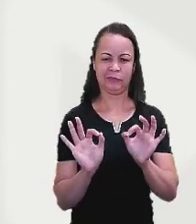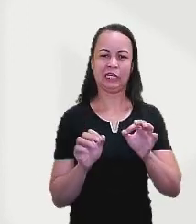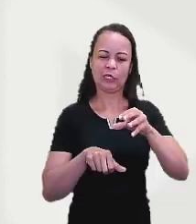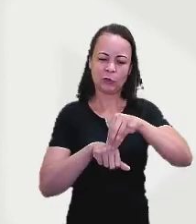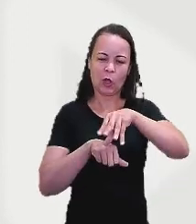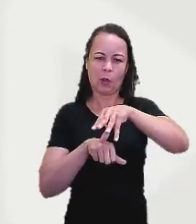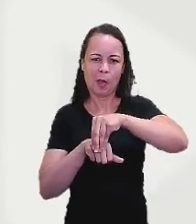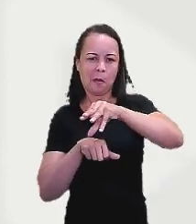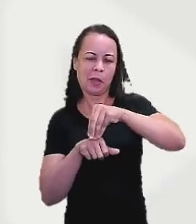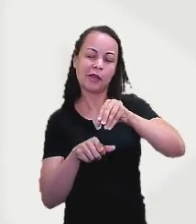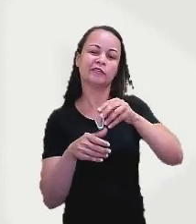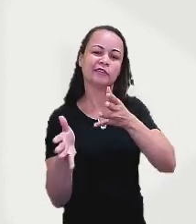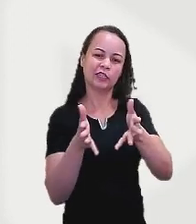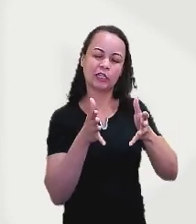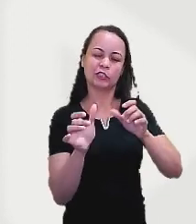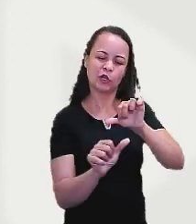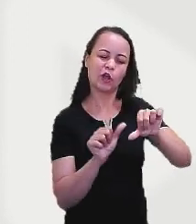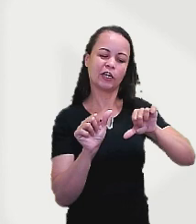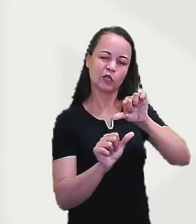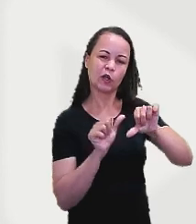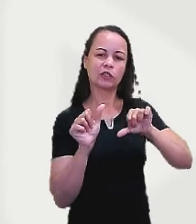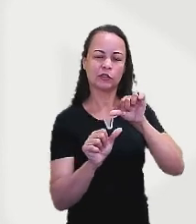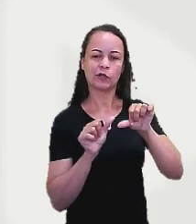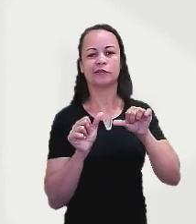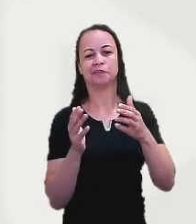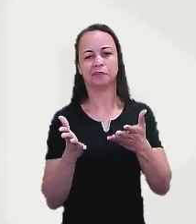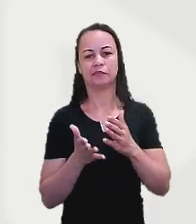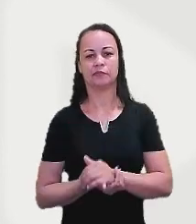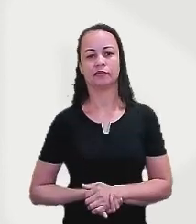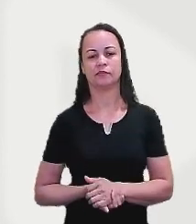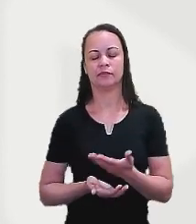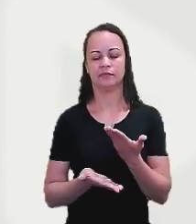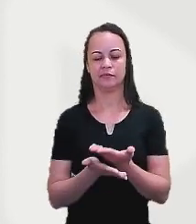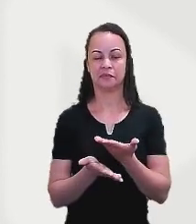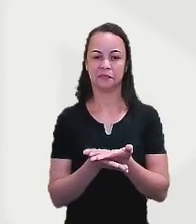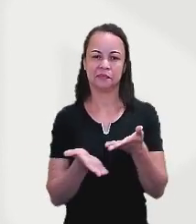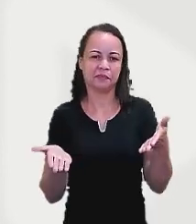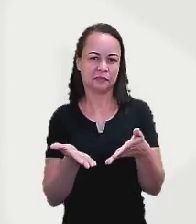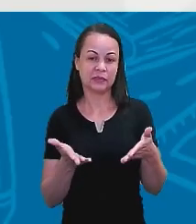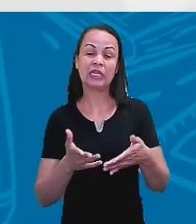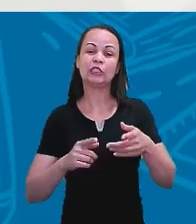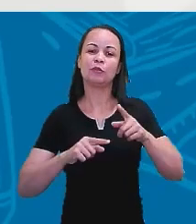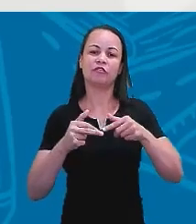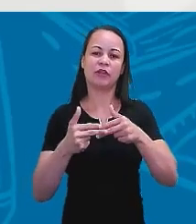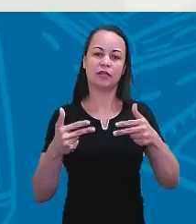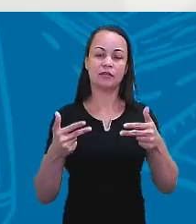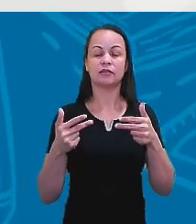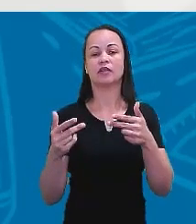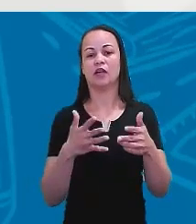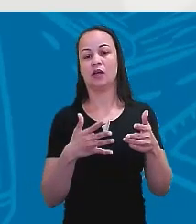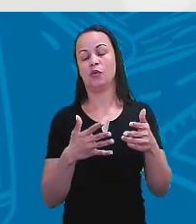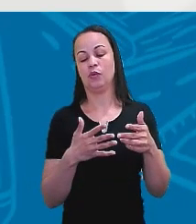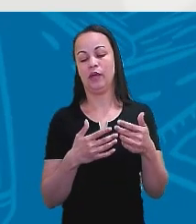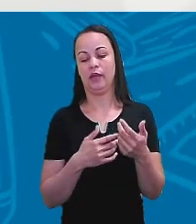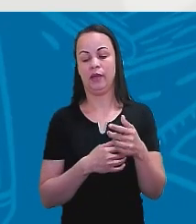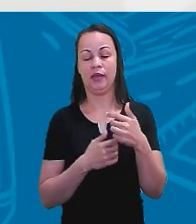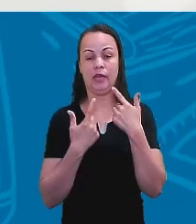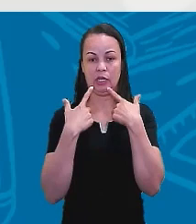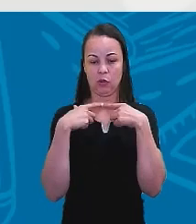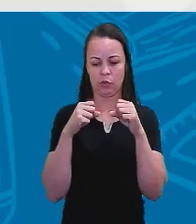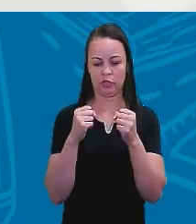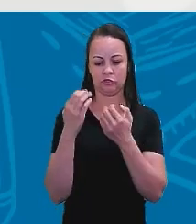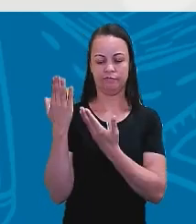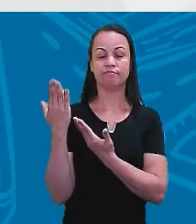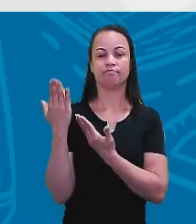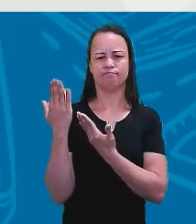do troca-troca de Eva Furnari. Então, a nossa aula de hoje sobre variação linguística. Olha aí essa